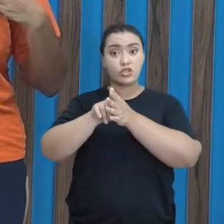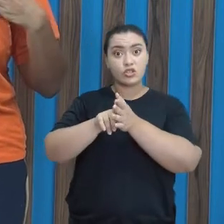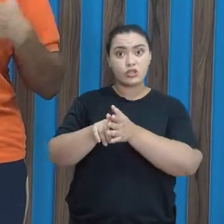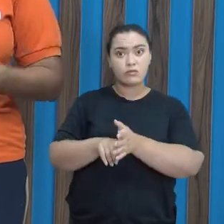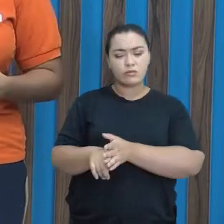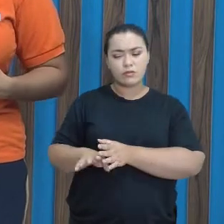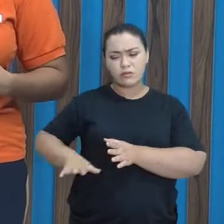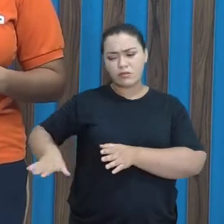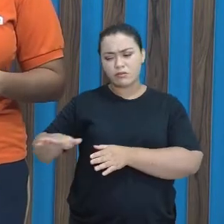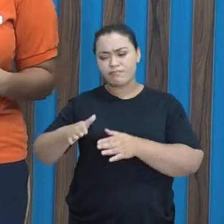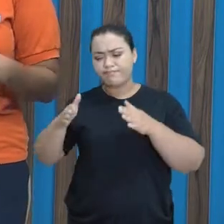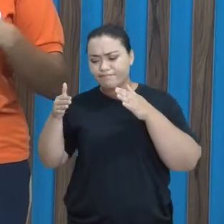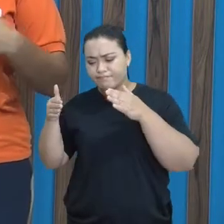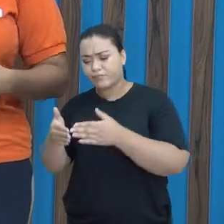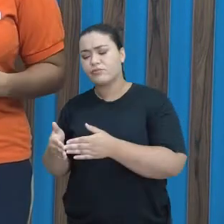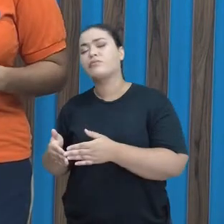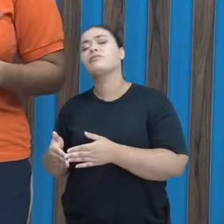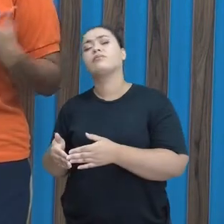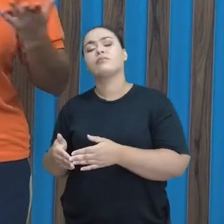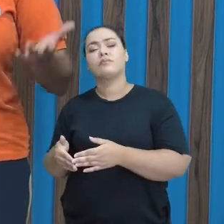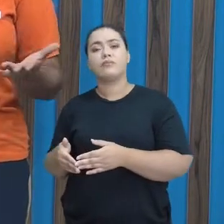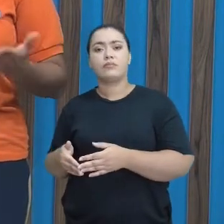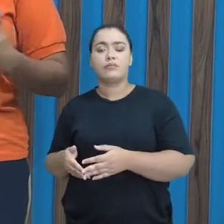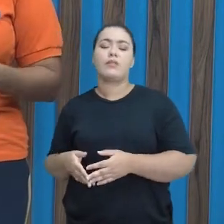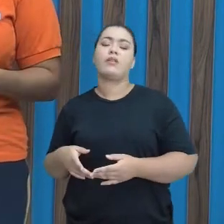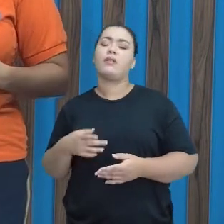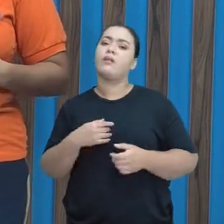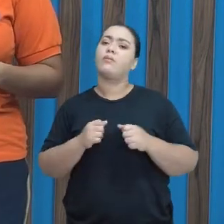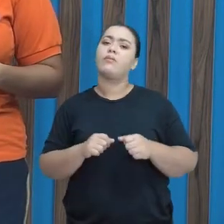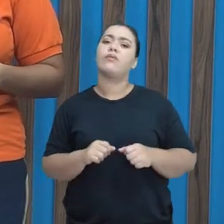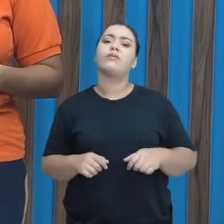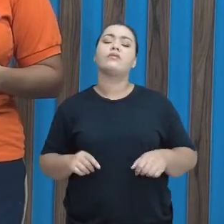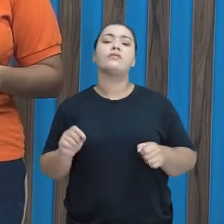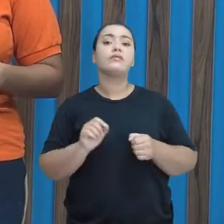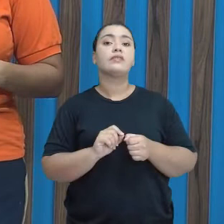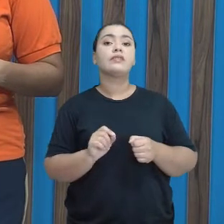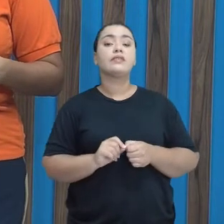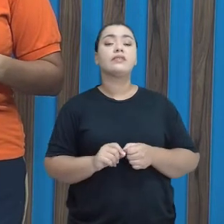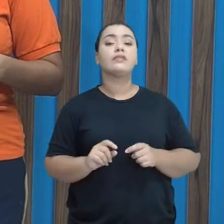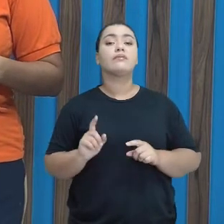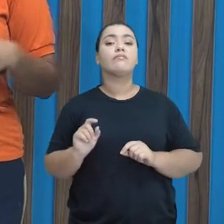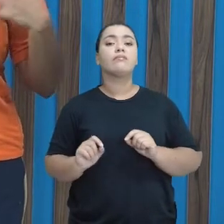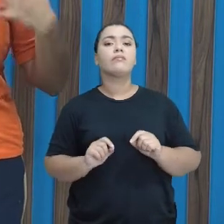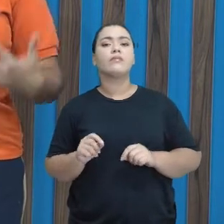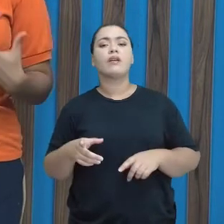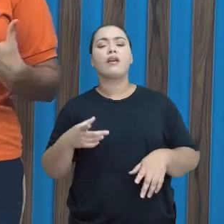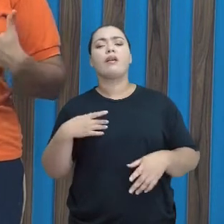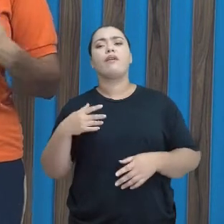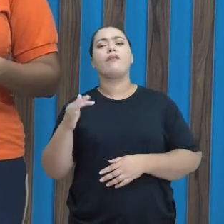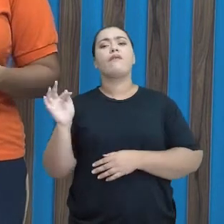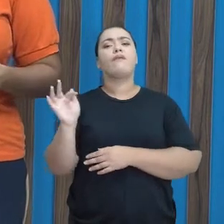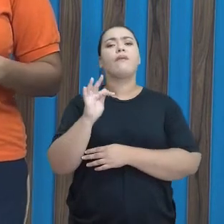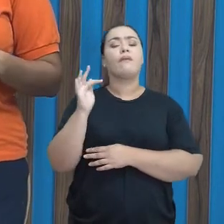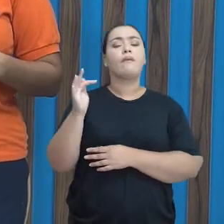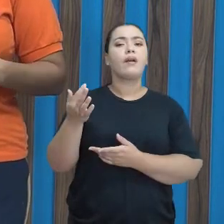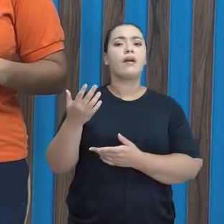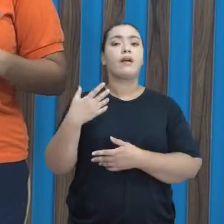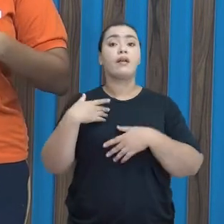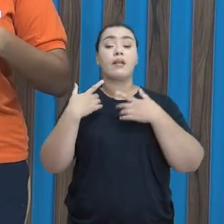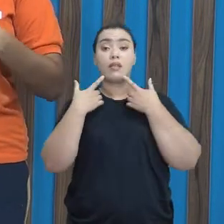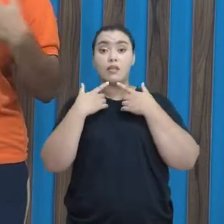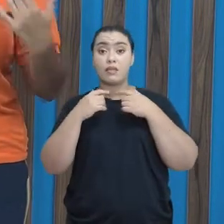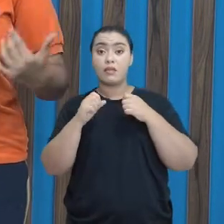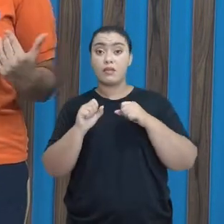área bem específica, e aí eu posso talvez fazê-lo de maneira mais formal, com uma linguagem um pouco